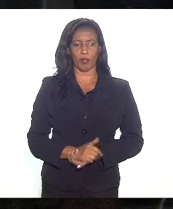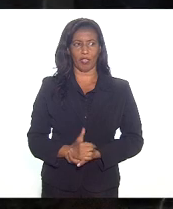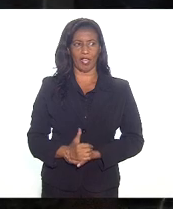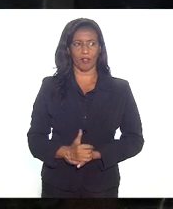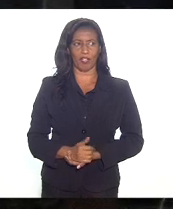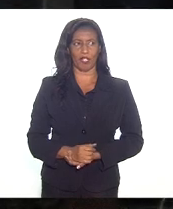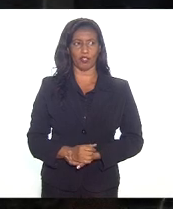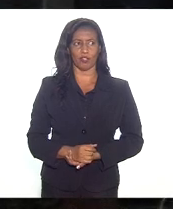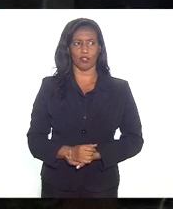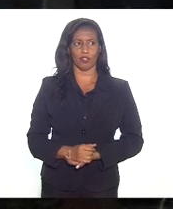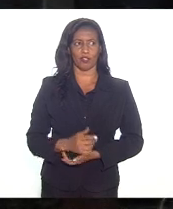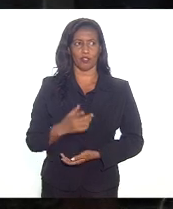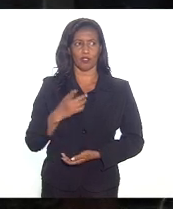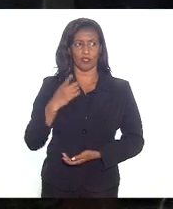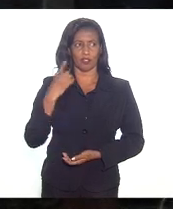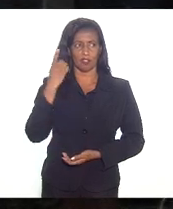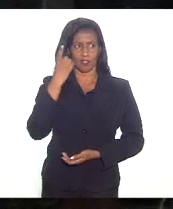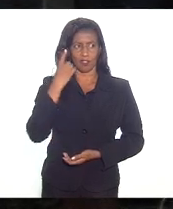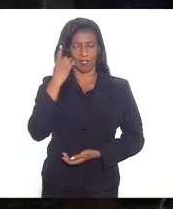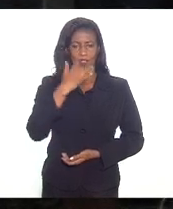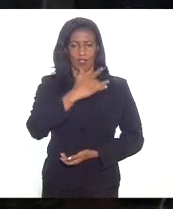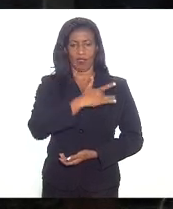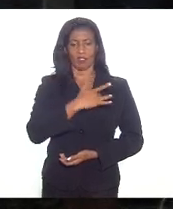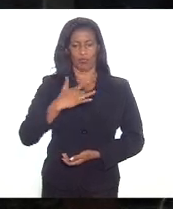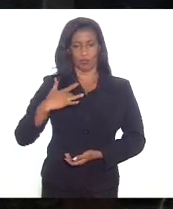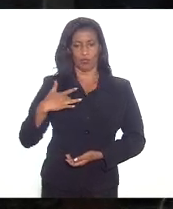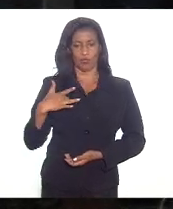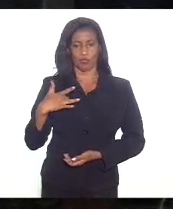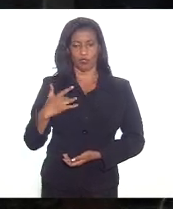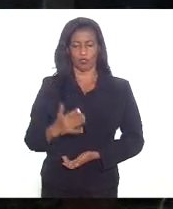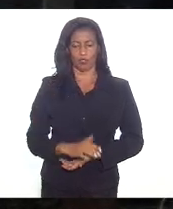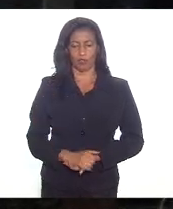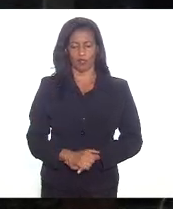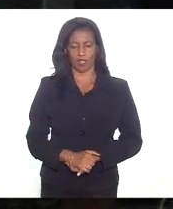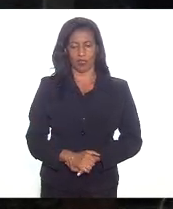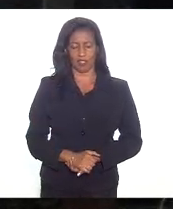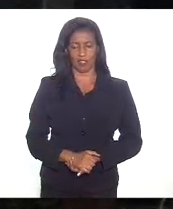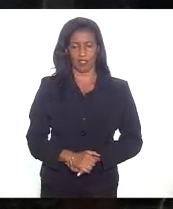Deputado Valdeci da Saúde.